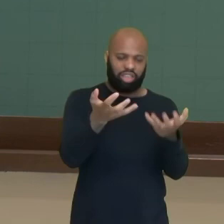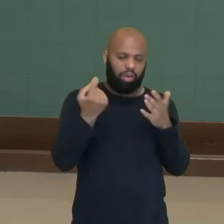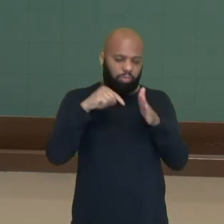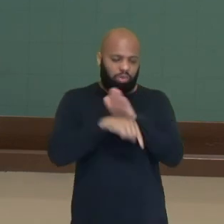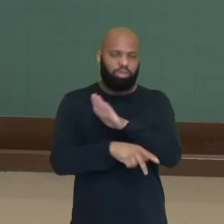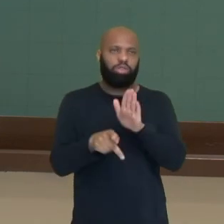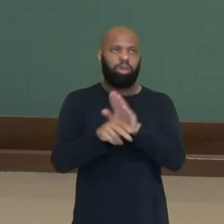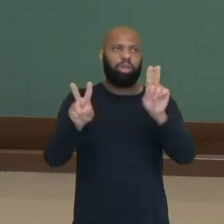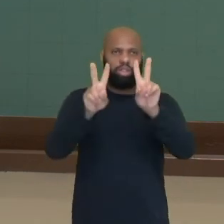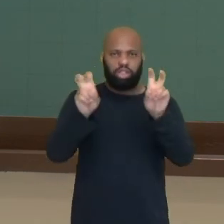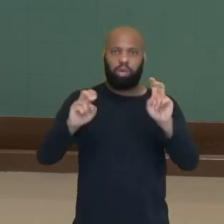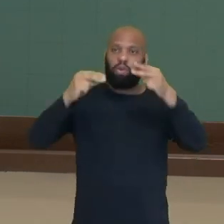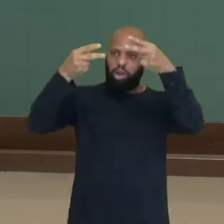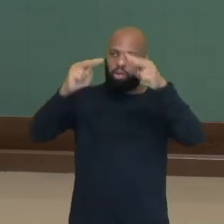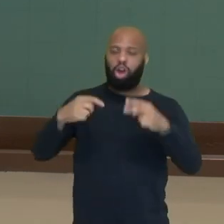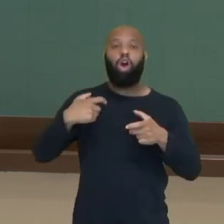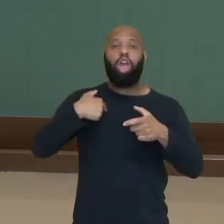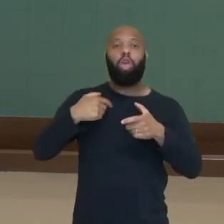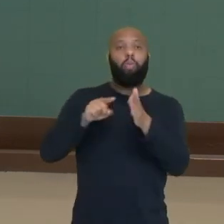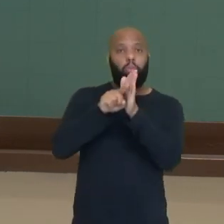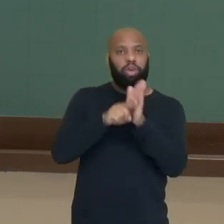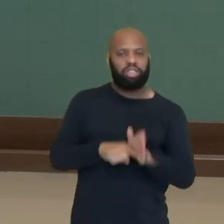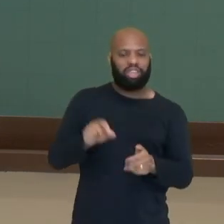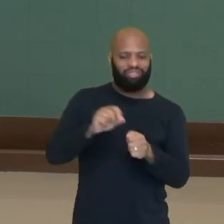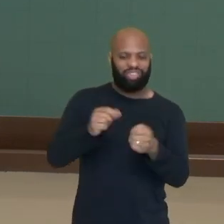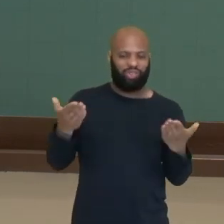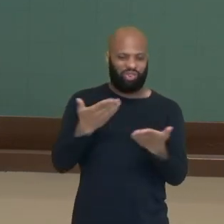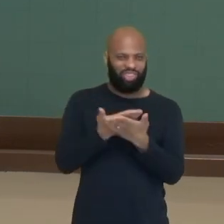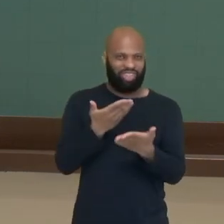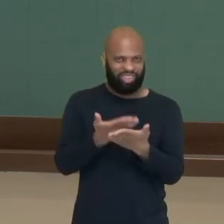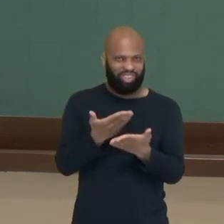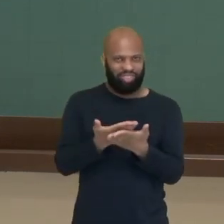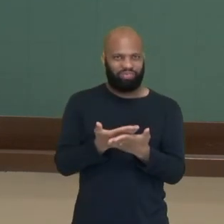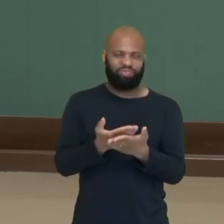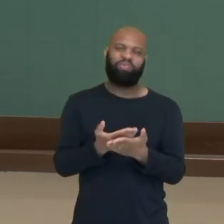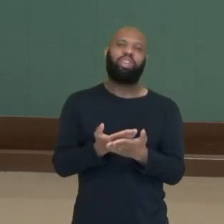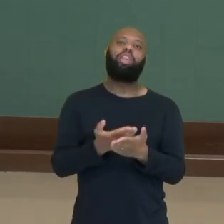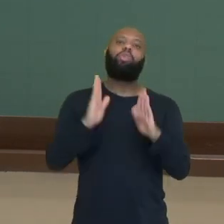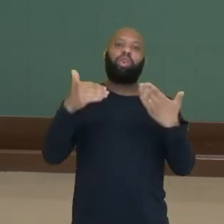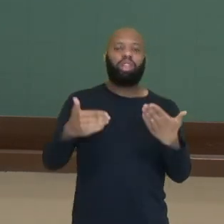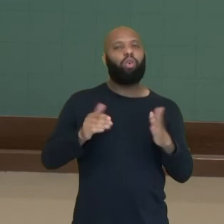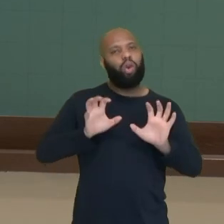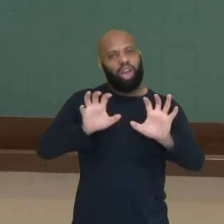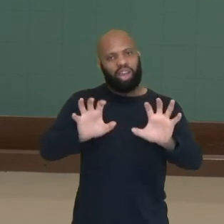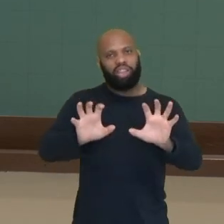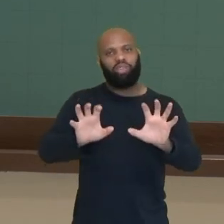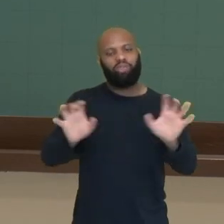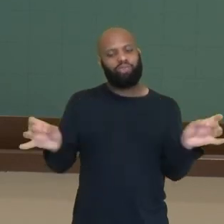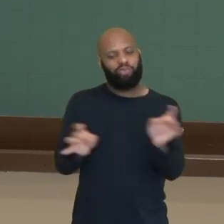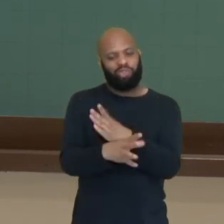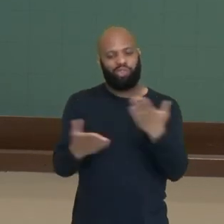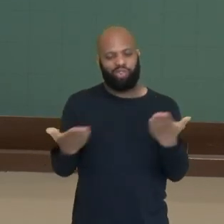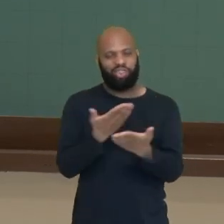aprofundar no tema, as referências que nós utilizamos na aula de hoje. E é isso, com isso nós